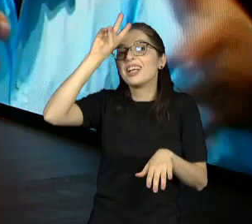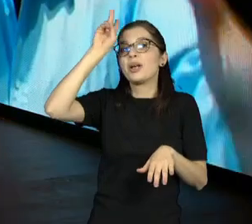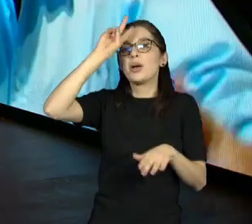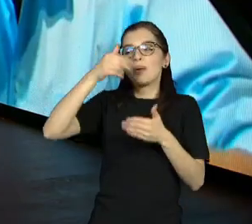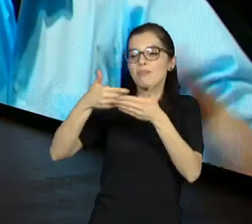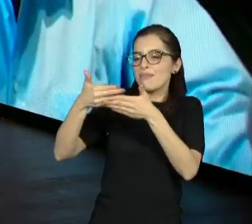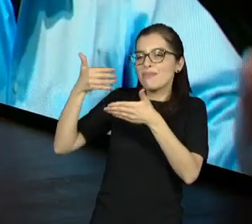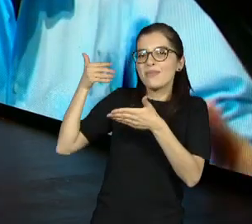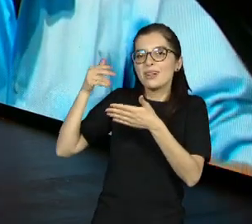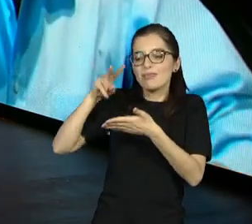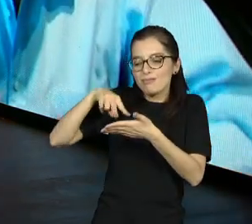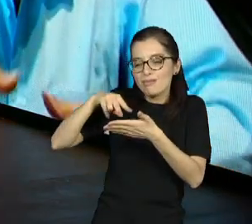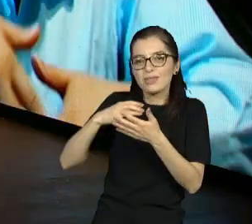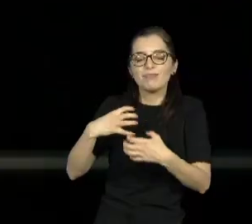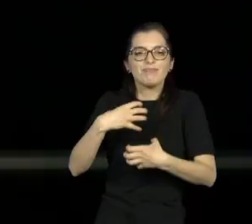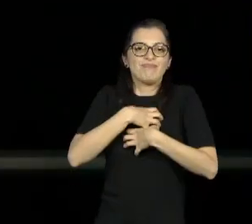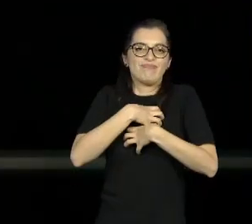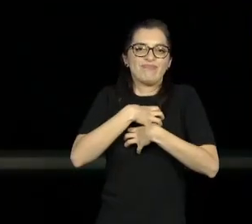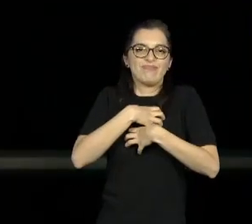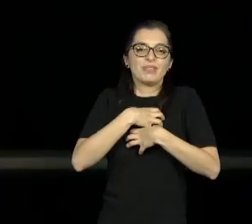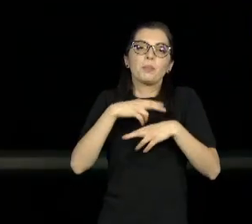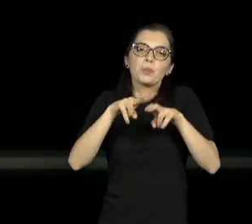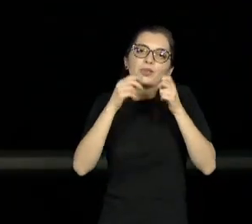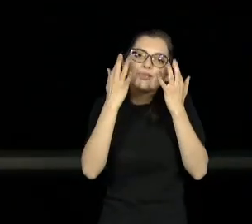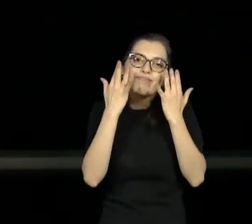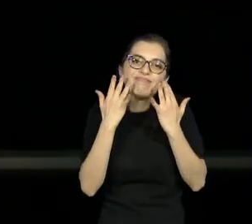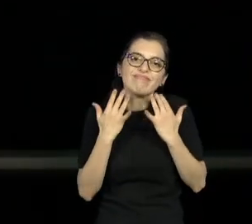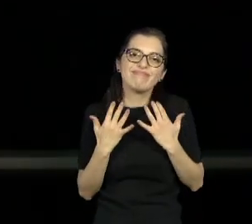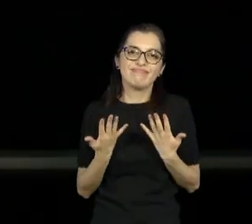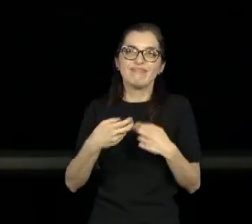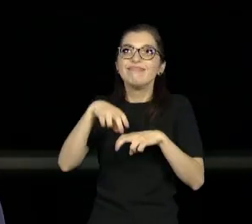na cadeira do cinema. Daí há uma choradeira danada.